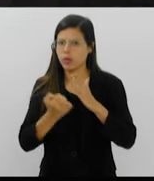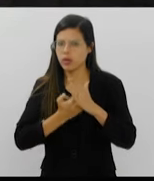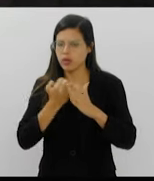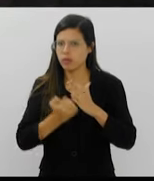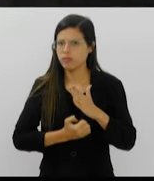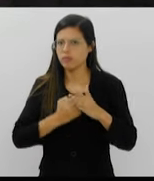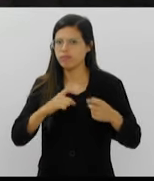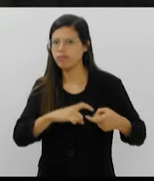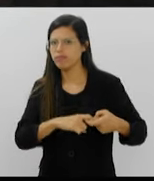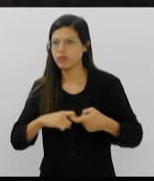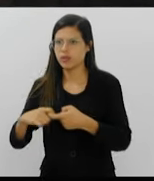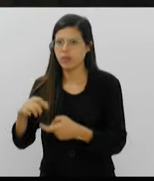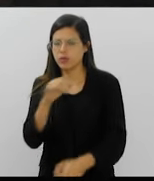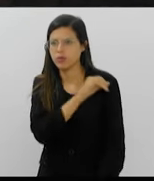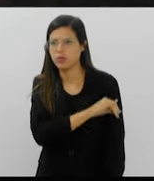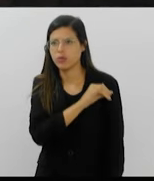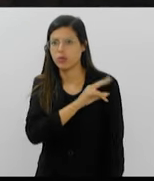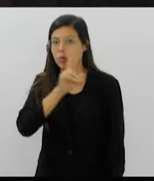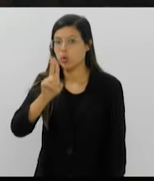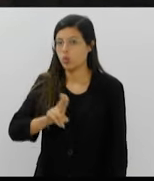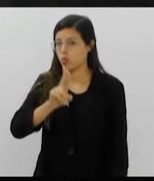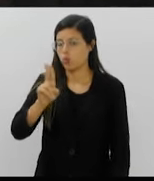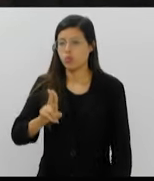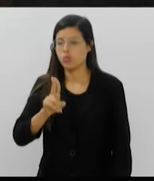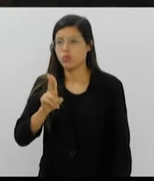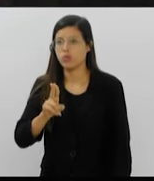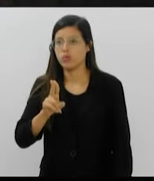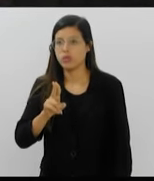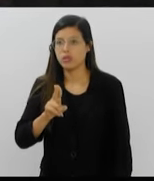Rio de Janeiro e usa, sem convênio,